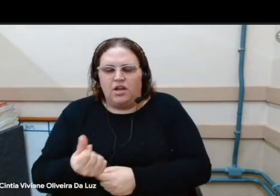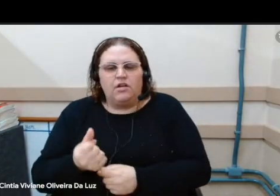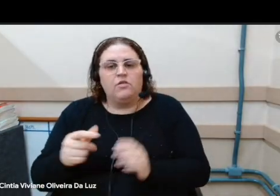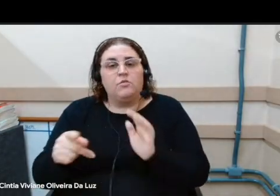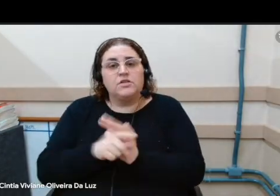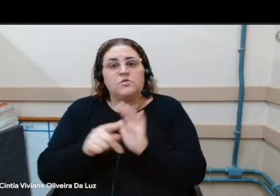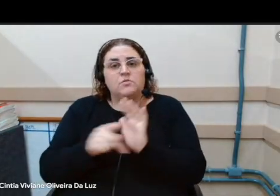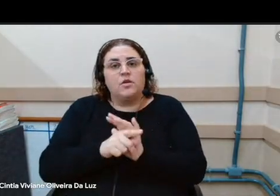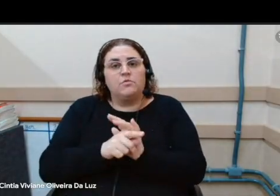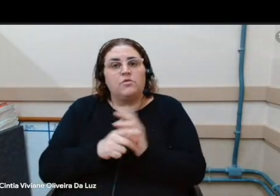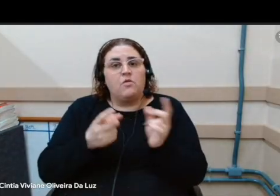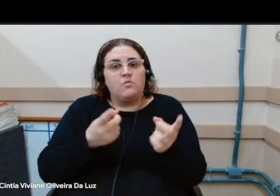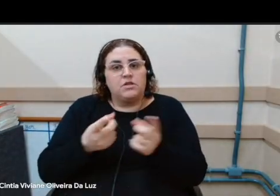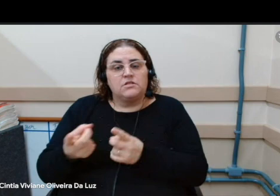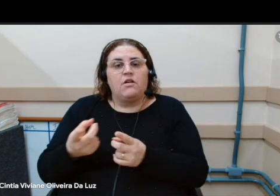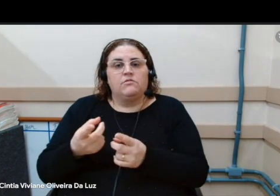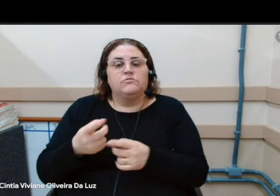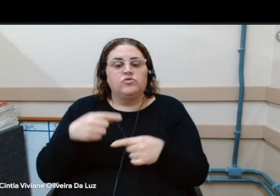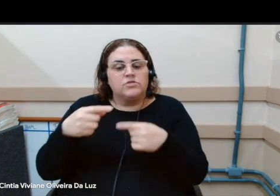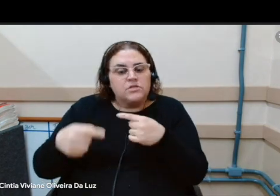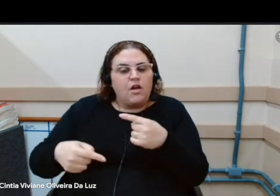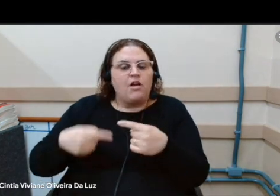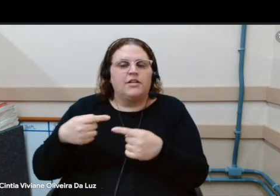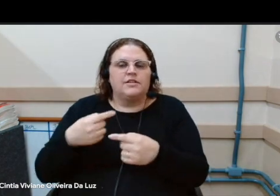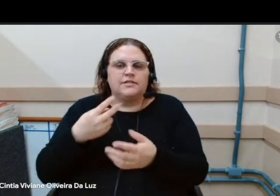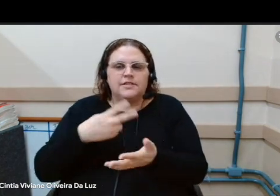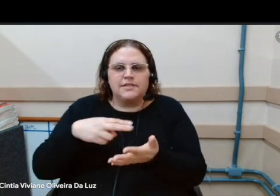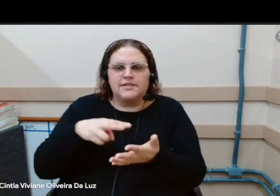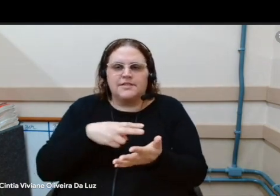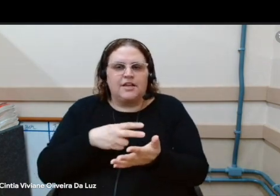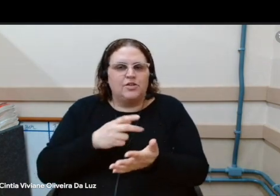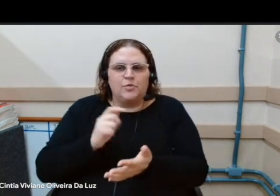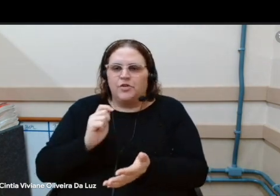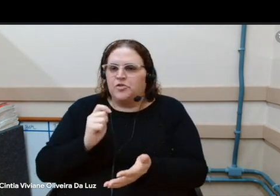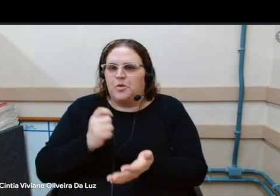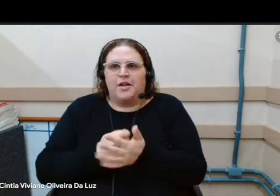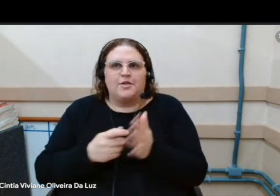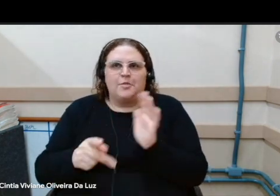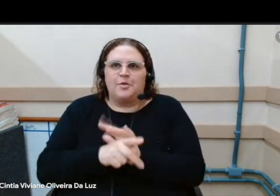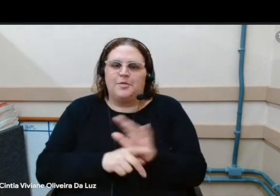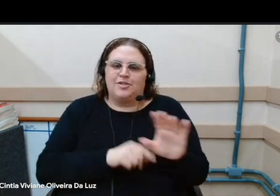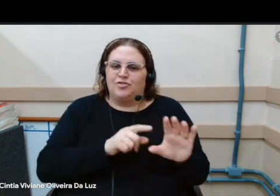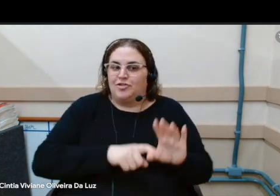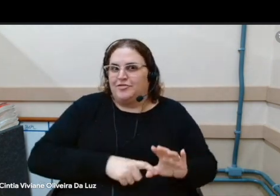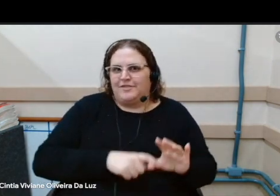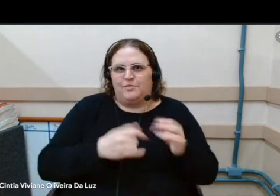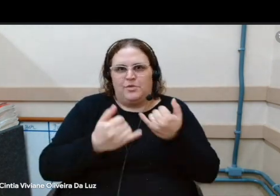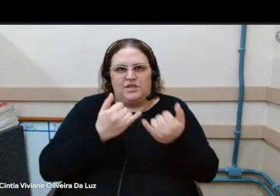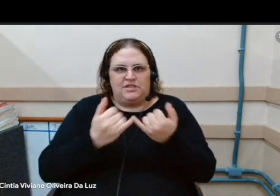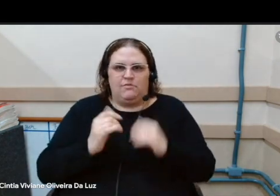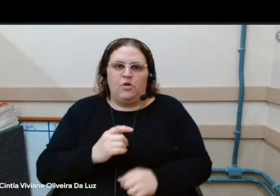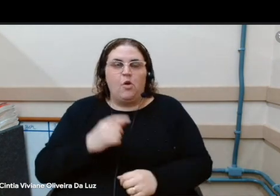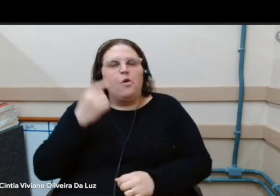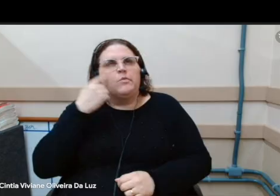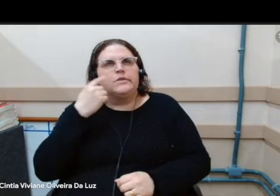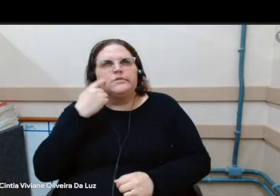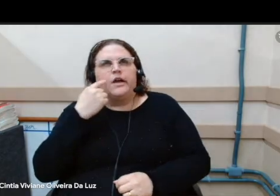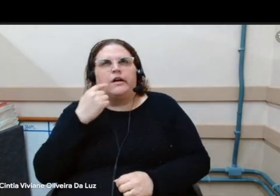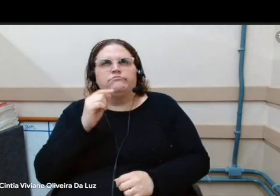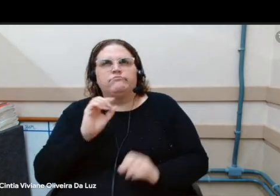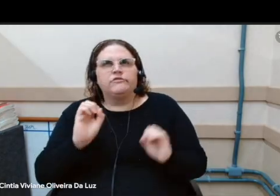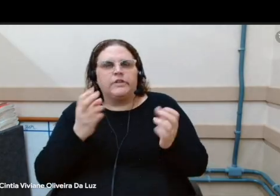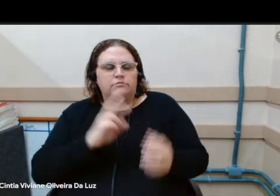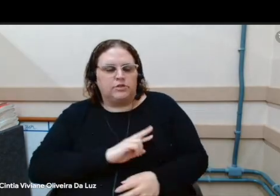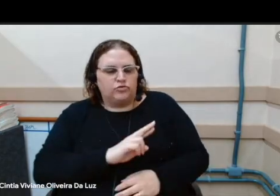desenrolo dançando tu pode desenrolar tua própria dívida né ou se a gente pensar no efeito religioso Tu Pode garantir teu